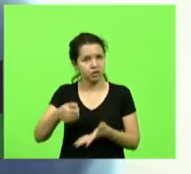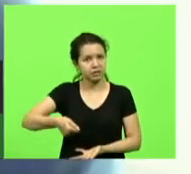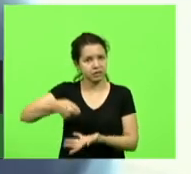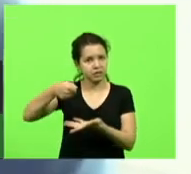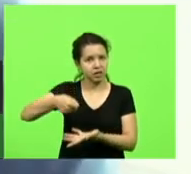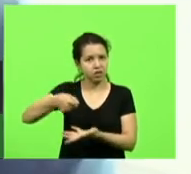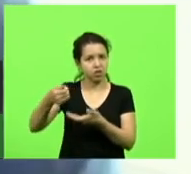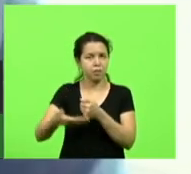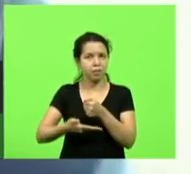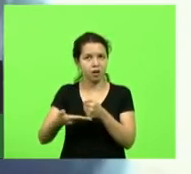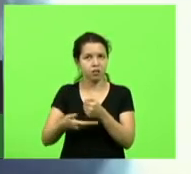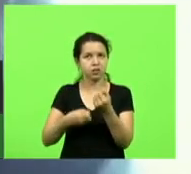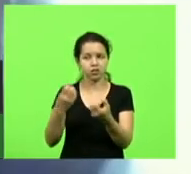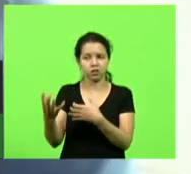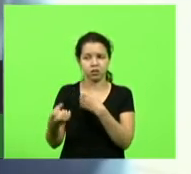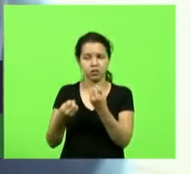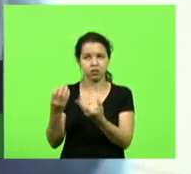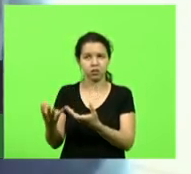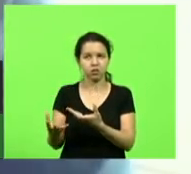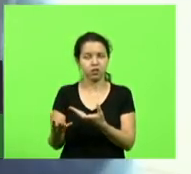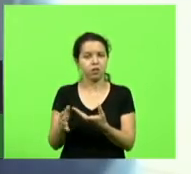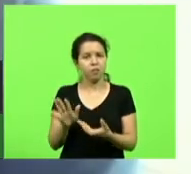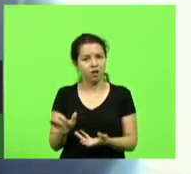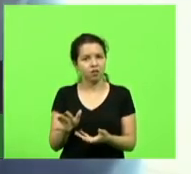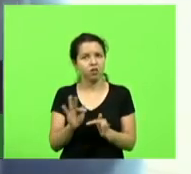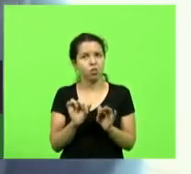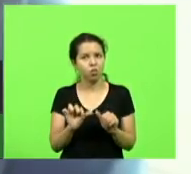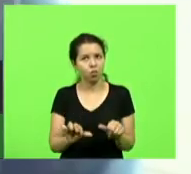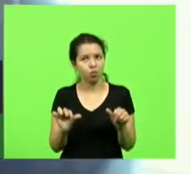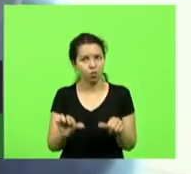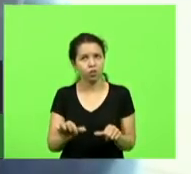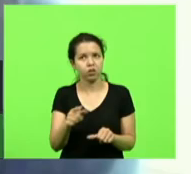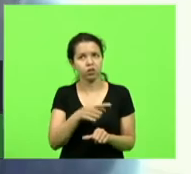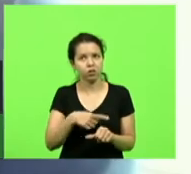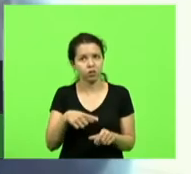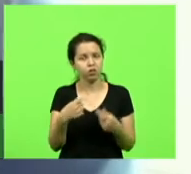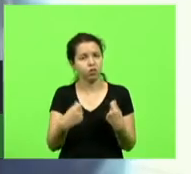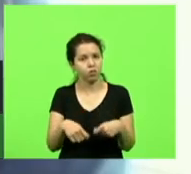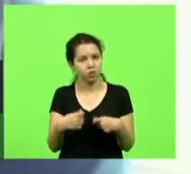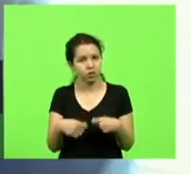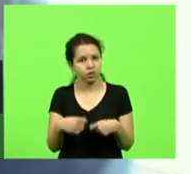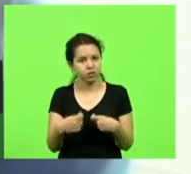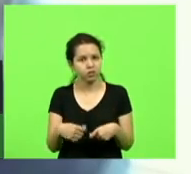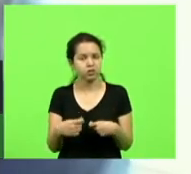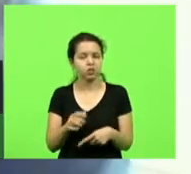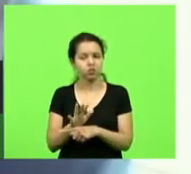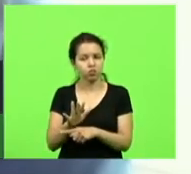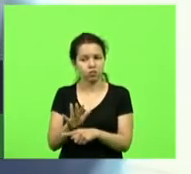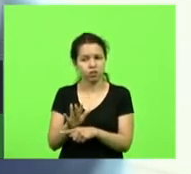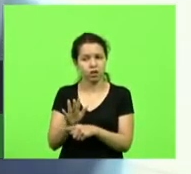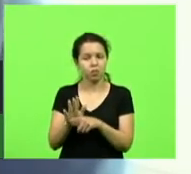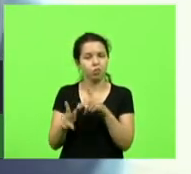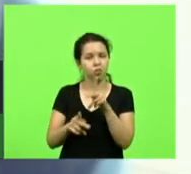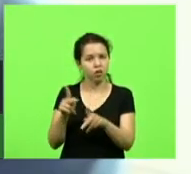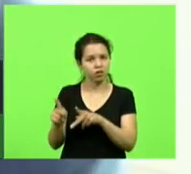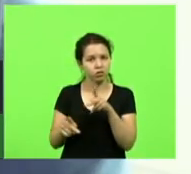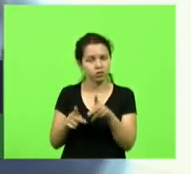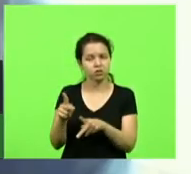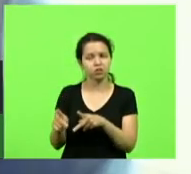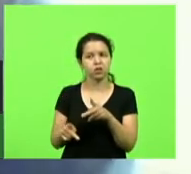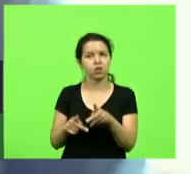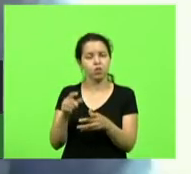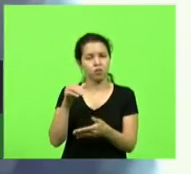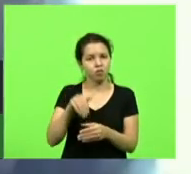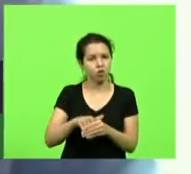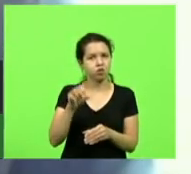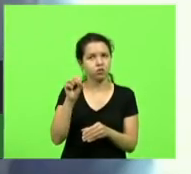entende? Mas é humilhante isso aí. Nós temos que achar uma saída para o bem da nossa gente, para o bem do nosso povo, né? Eu voto sim pelo